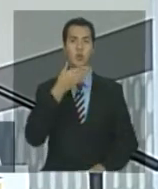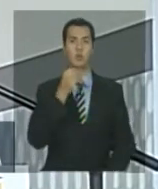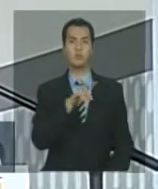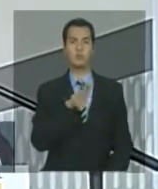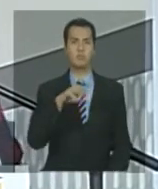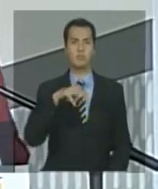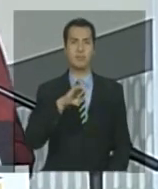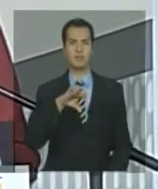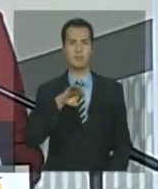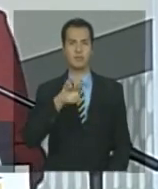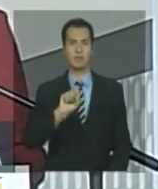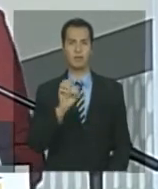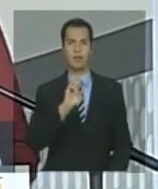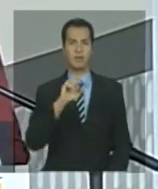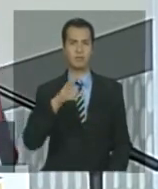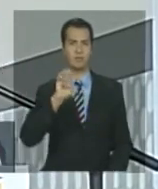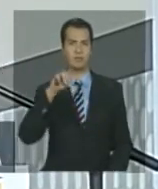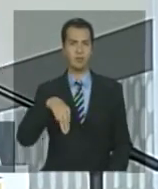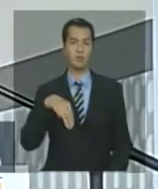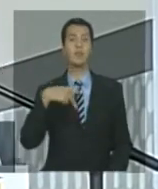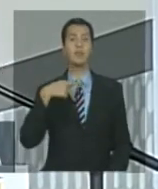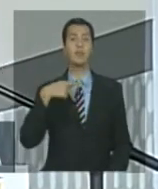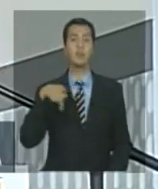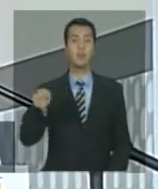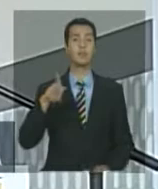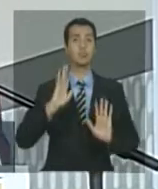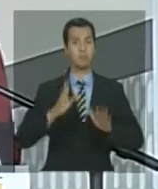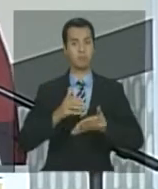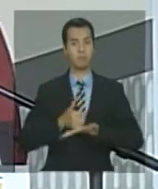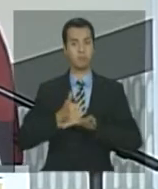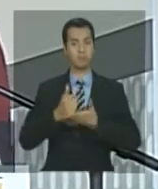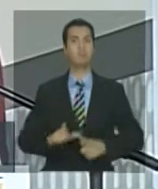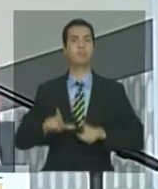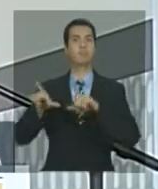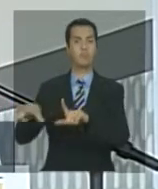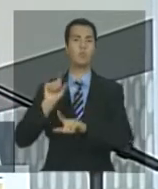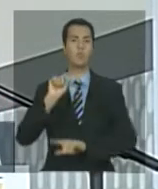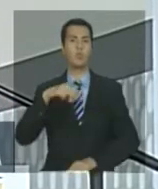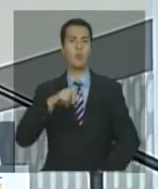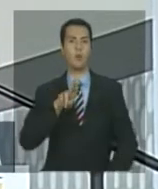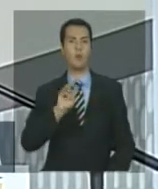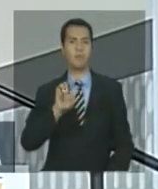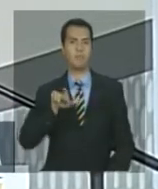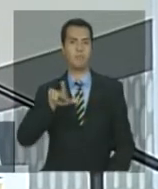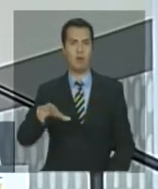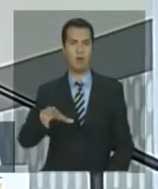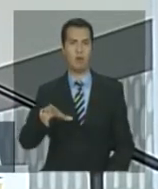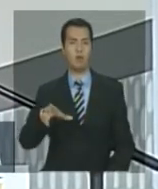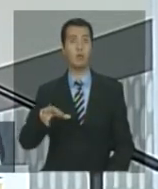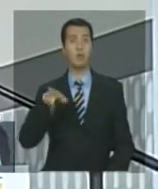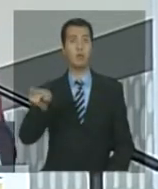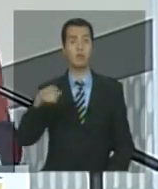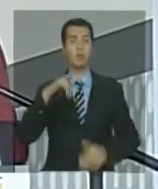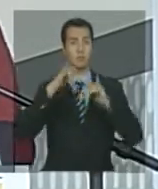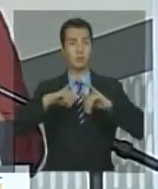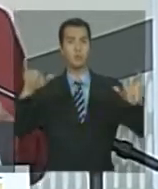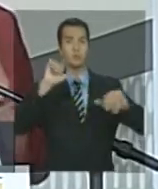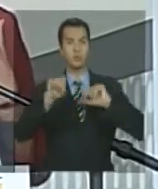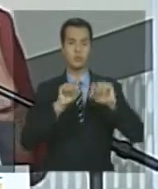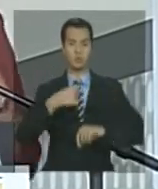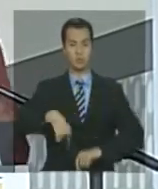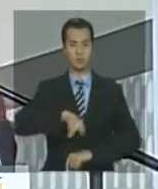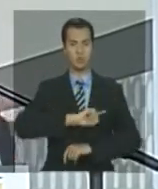Economia, afirmou algo que deve nos orgulhar, deve trazer para nós